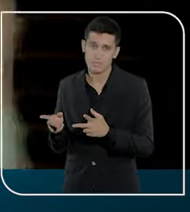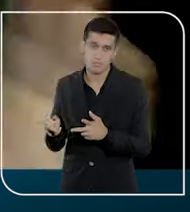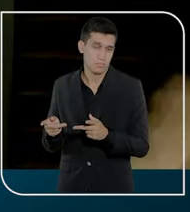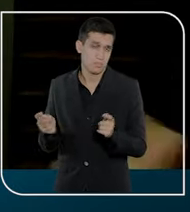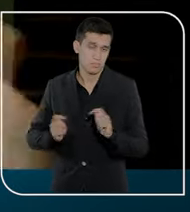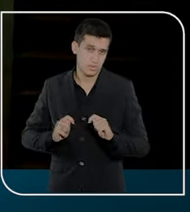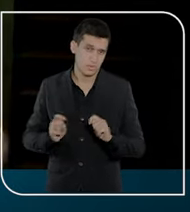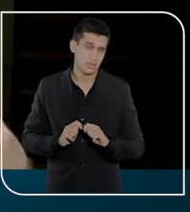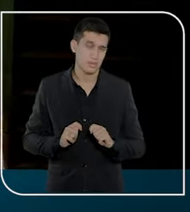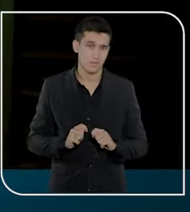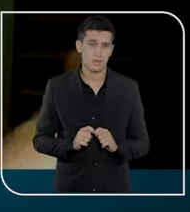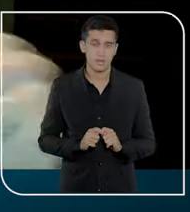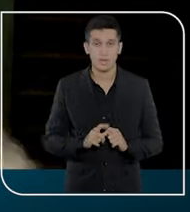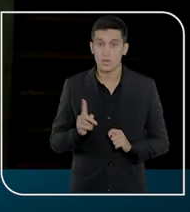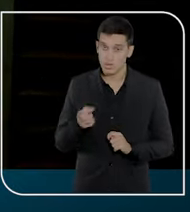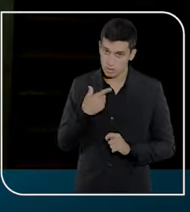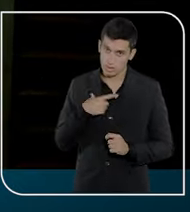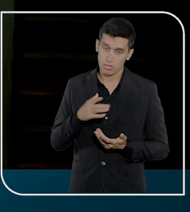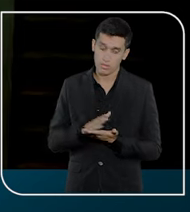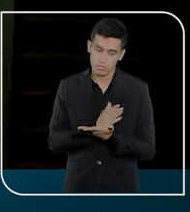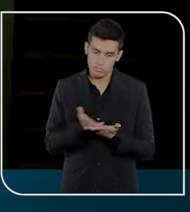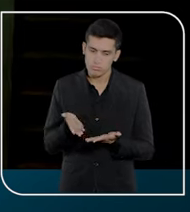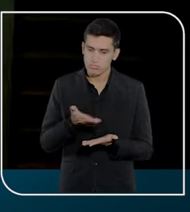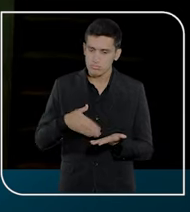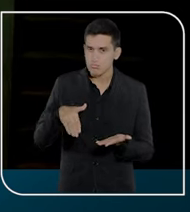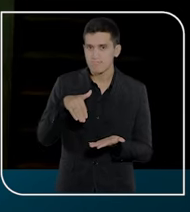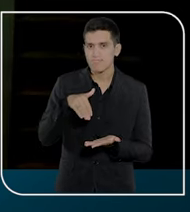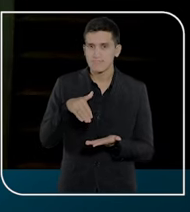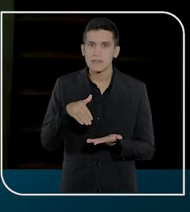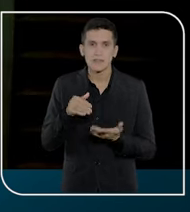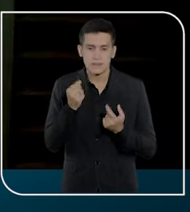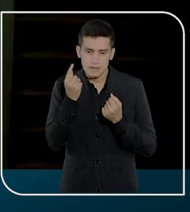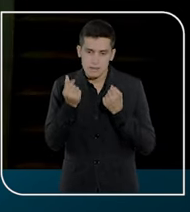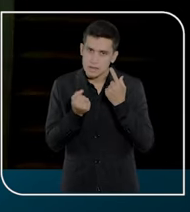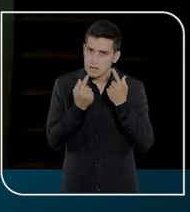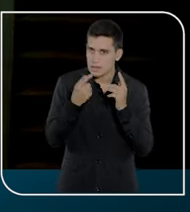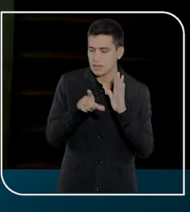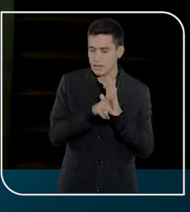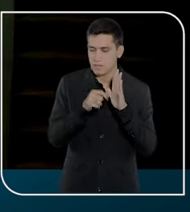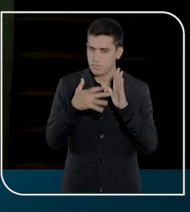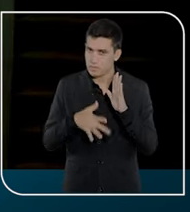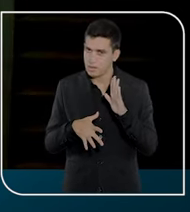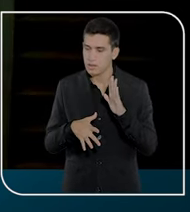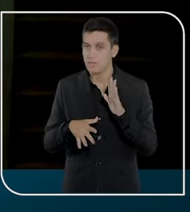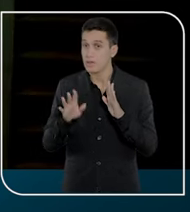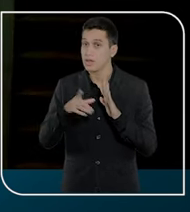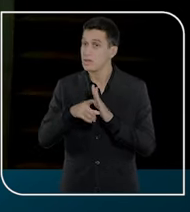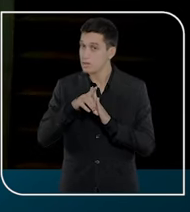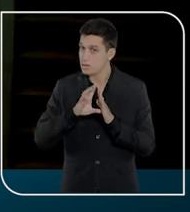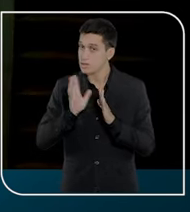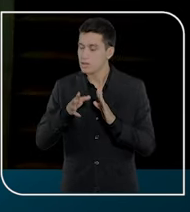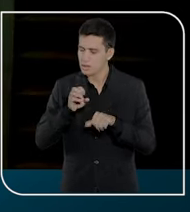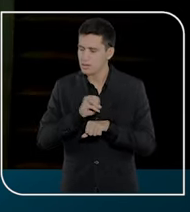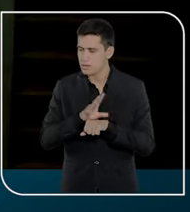tem essas exceções. E aí eu já vou te adiantar uma questão que normalmente surge na prática.